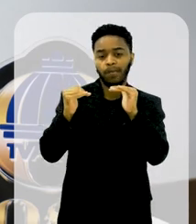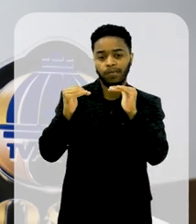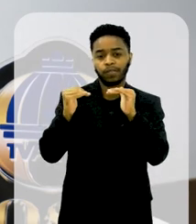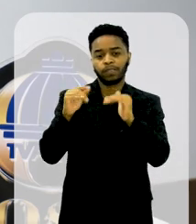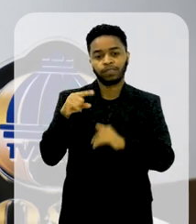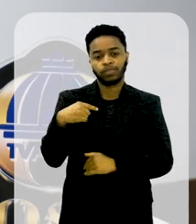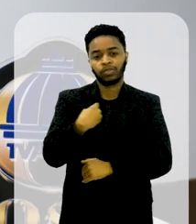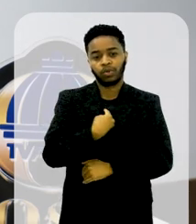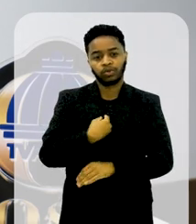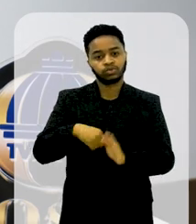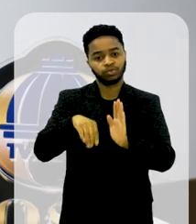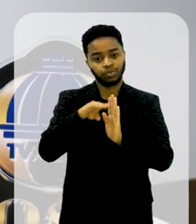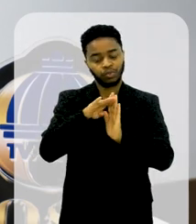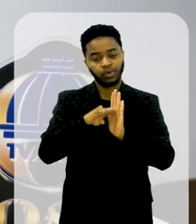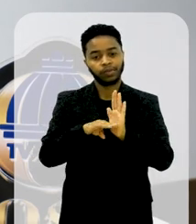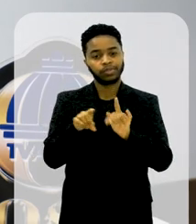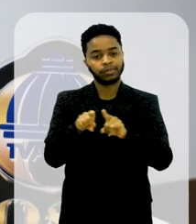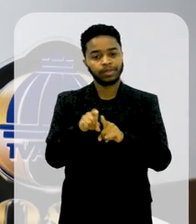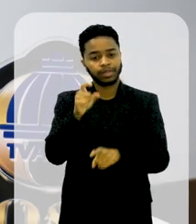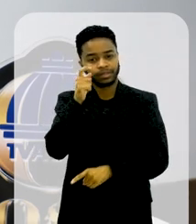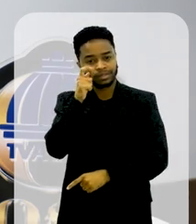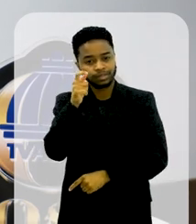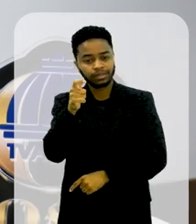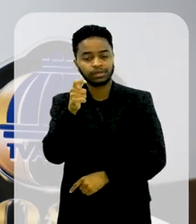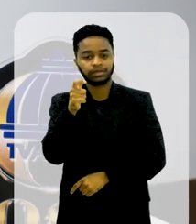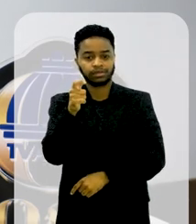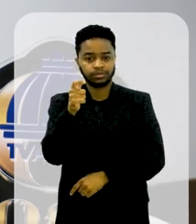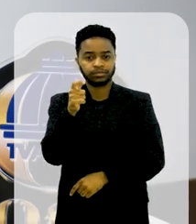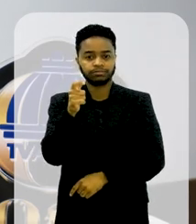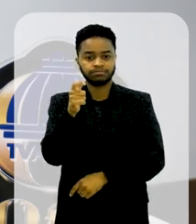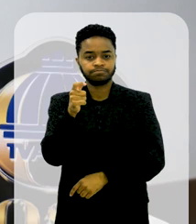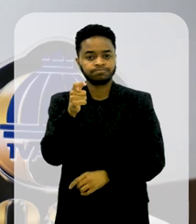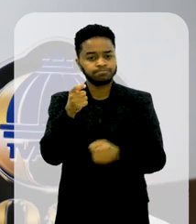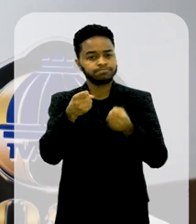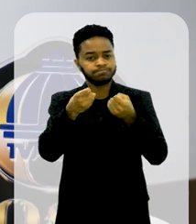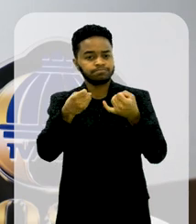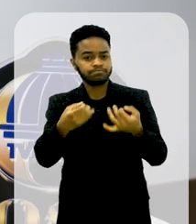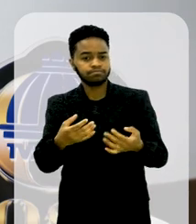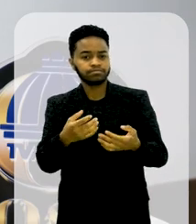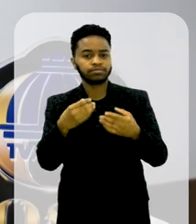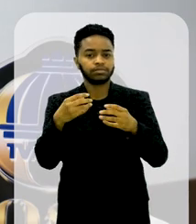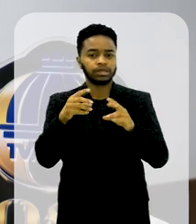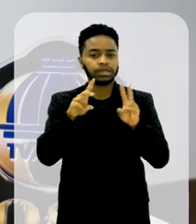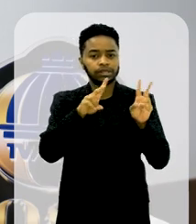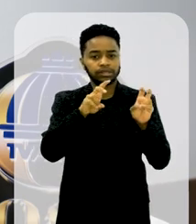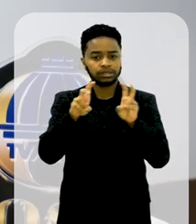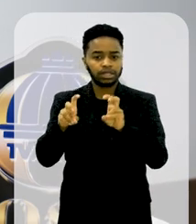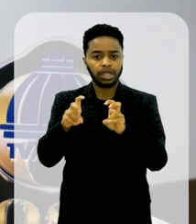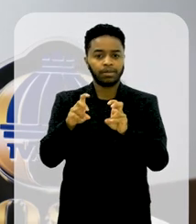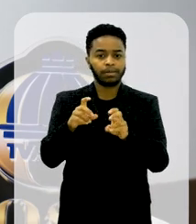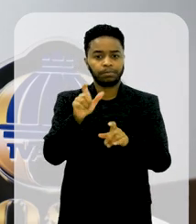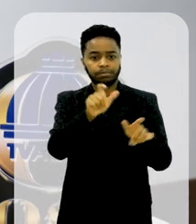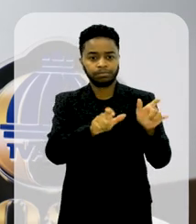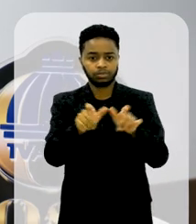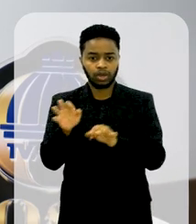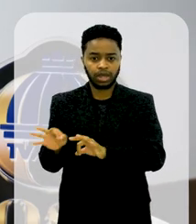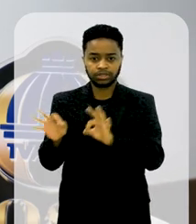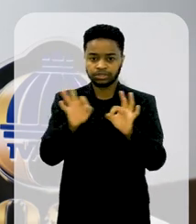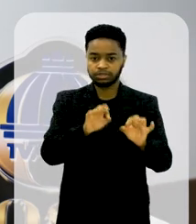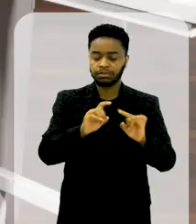muito muito interessante e e esclarecedor pro nosso público que não conhece muito